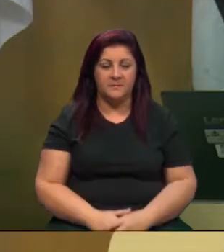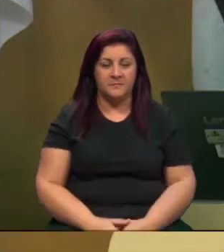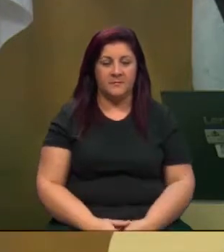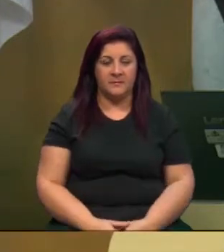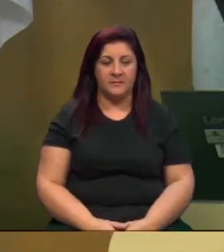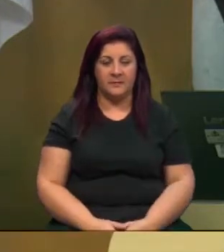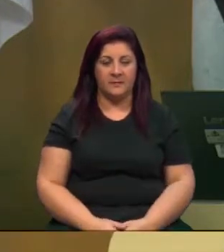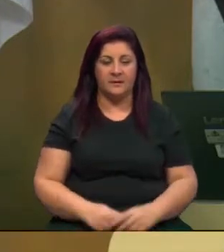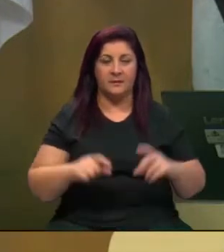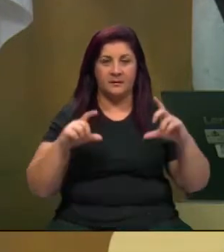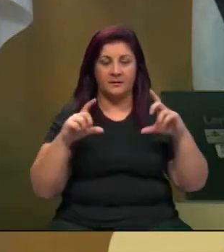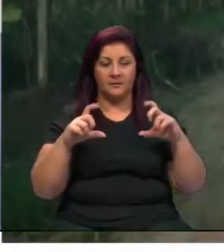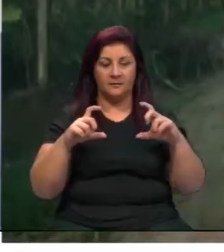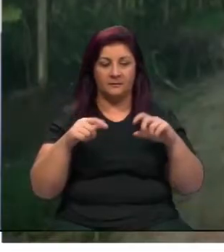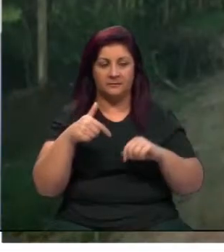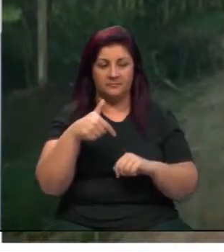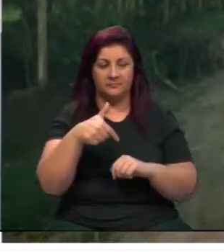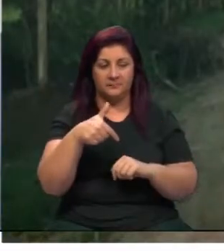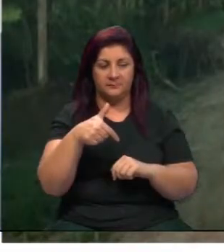A foto 7,